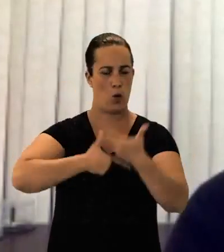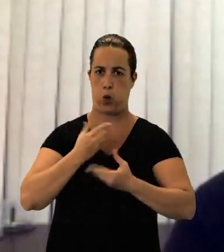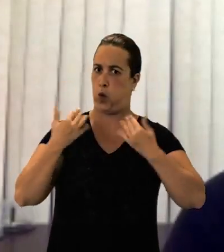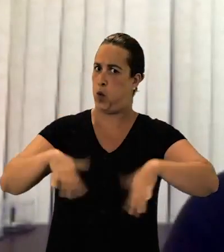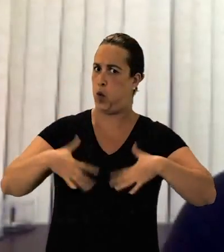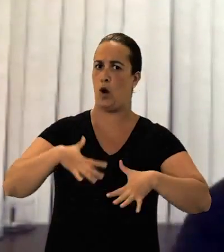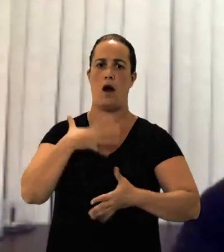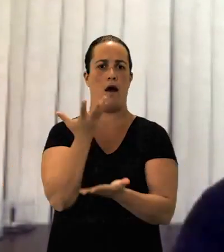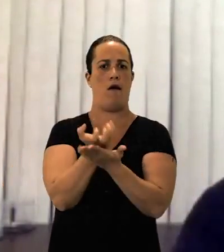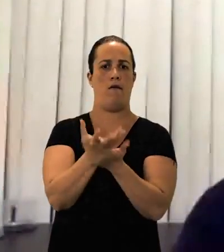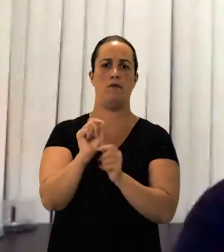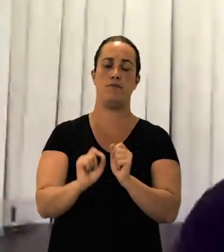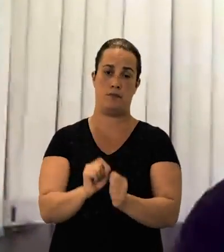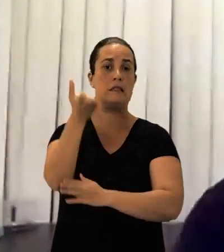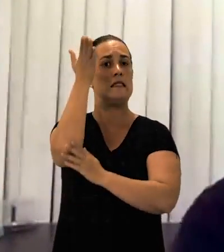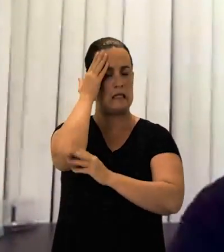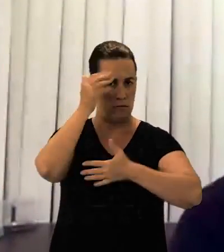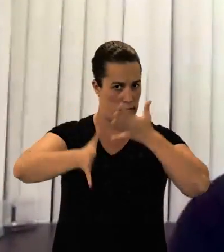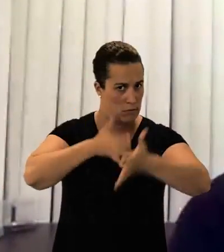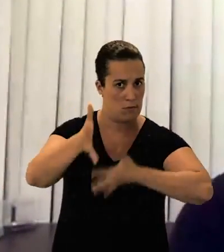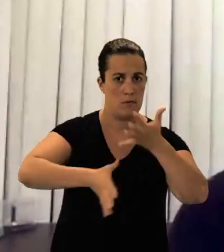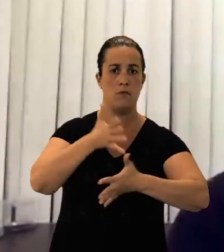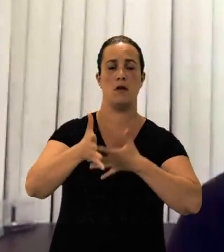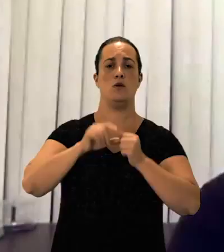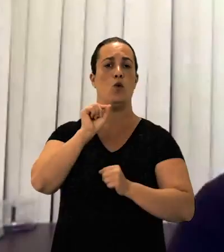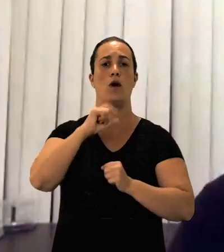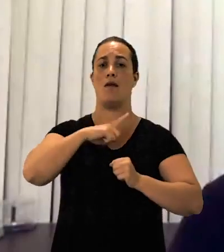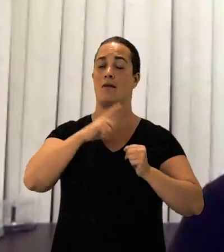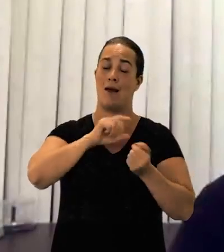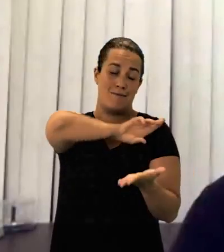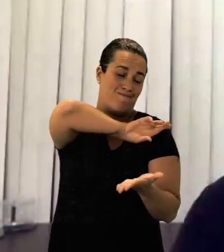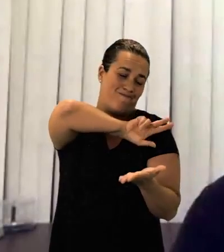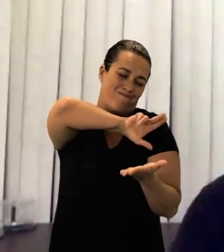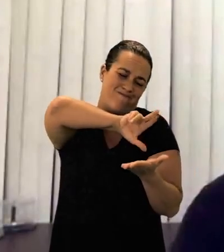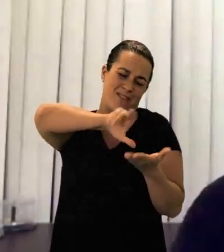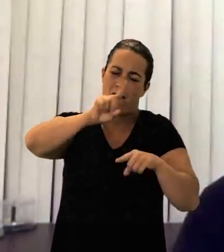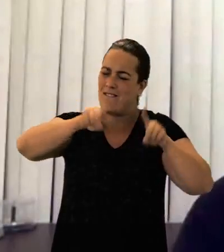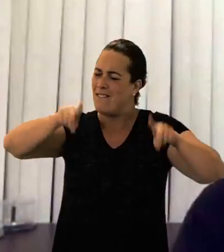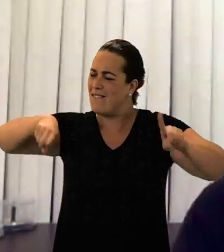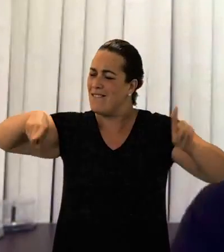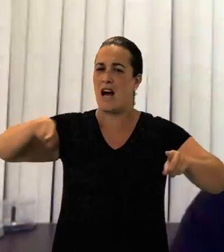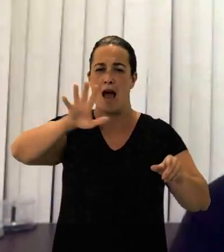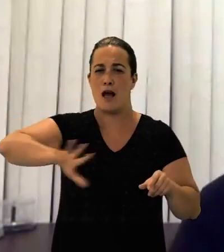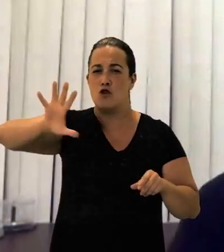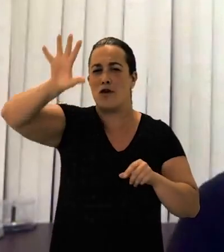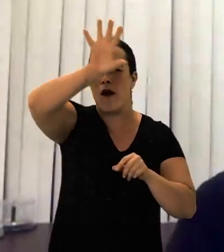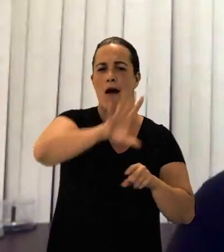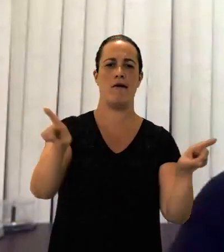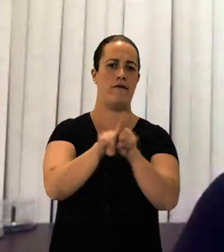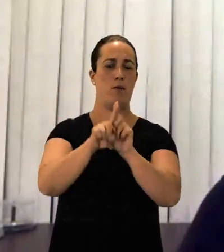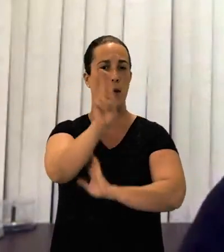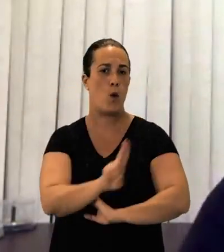que foi gravado, né? Sabe-se que a língua brasileira de sinais ela tem um enorme número de variações regionais, variações